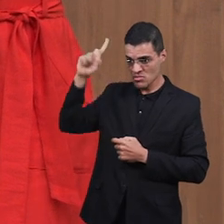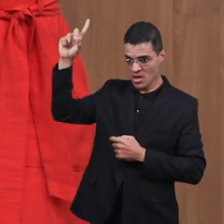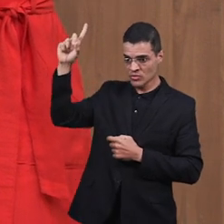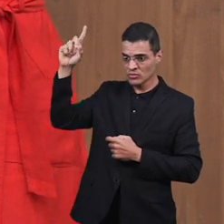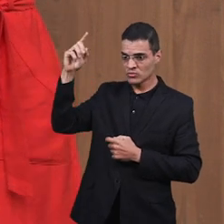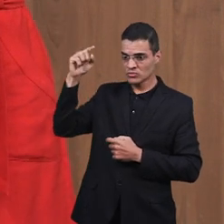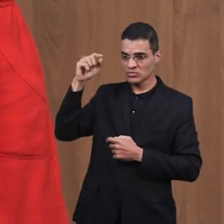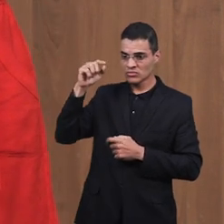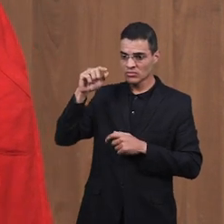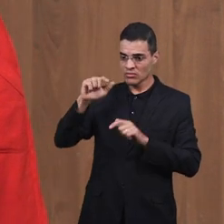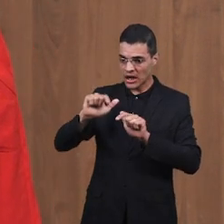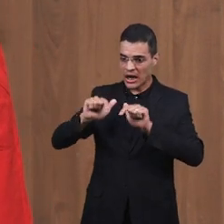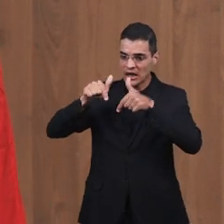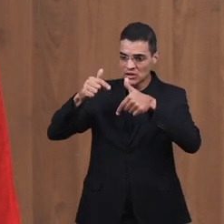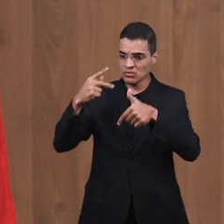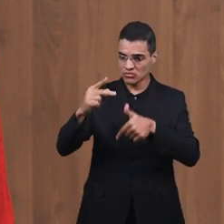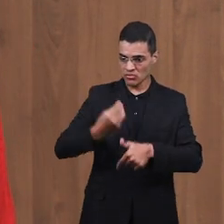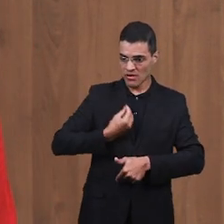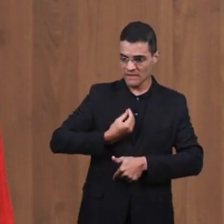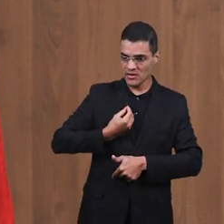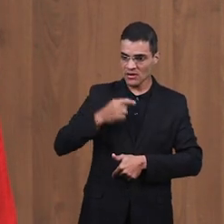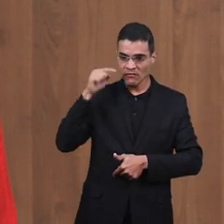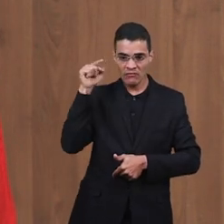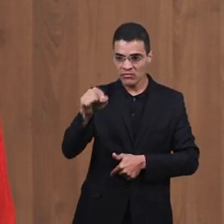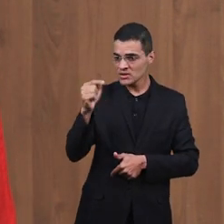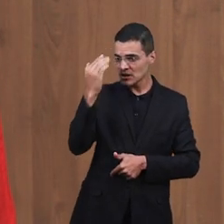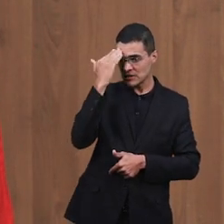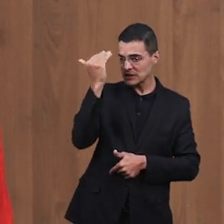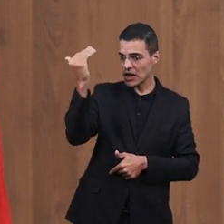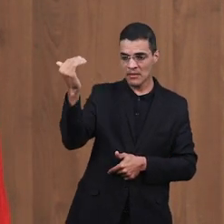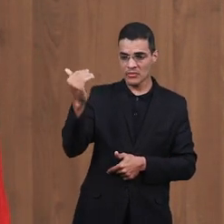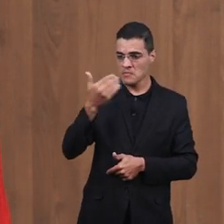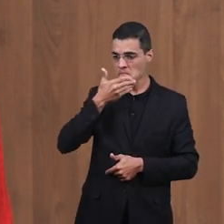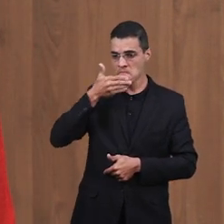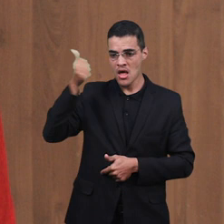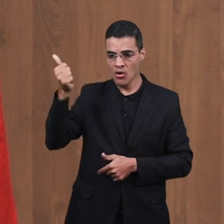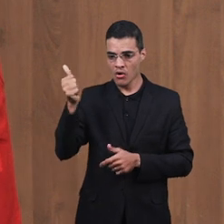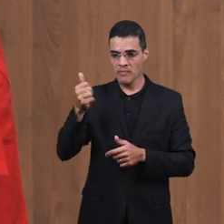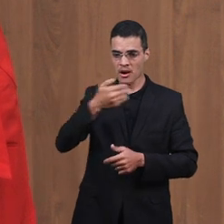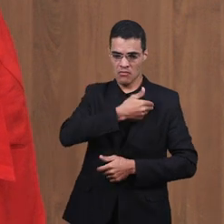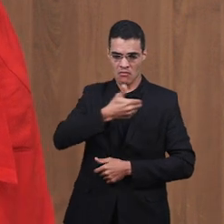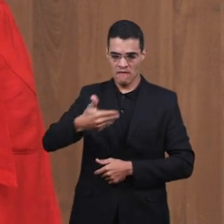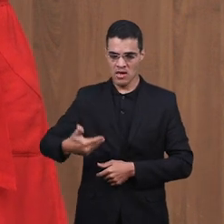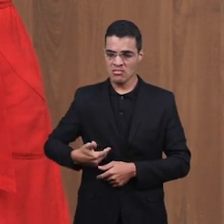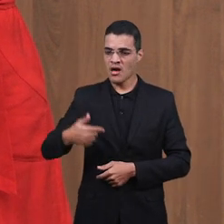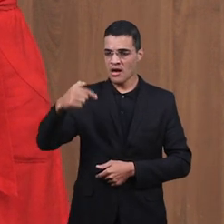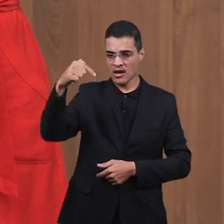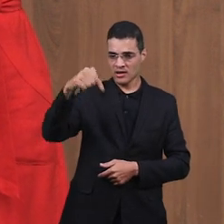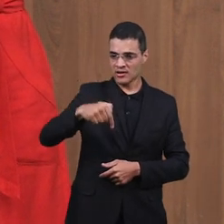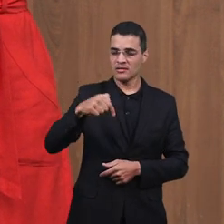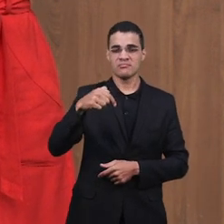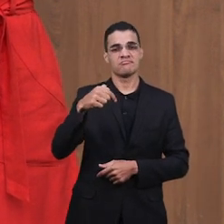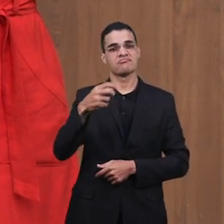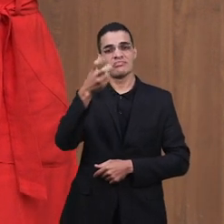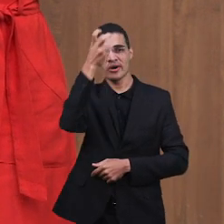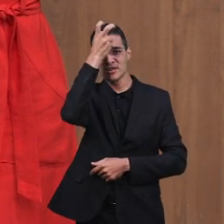isso, não há ninguém tão entendido e sábio como você." e o colocou